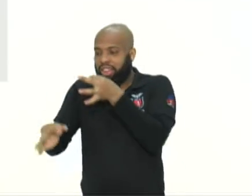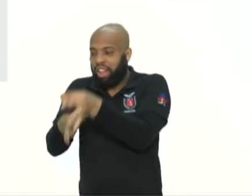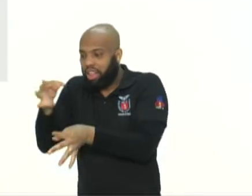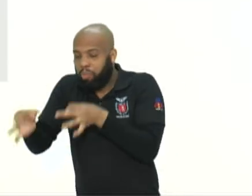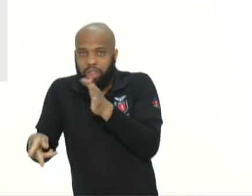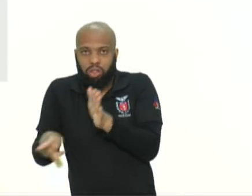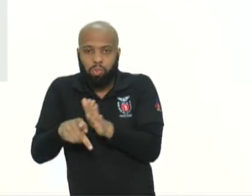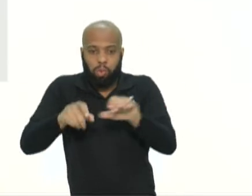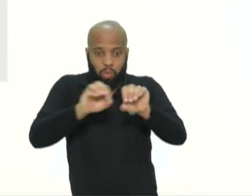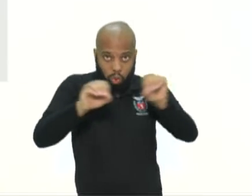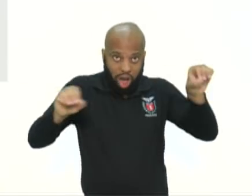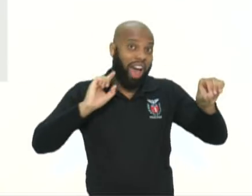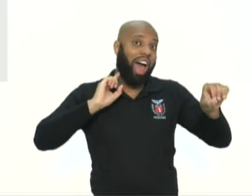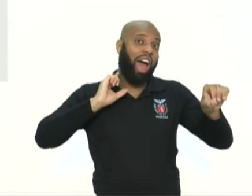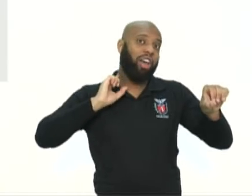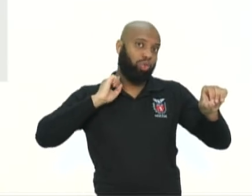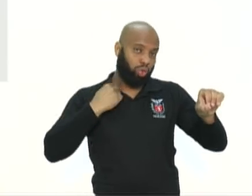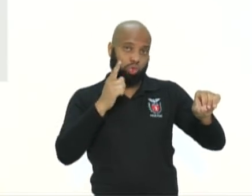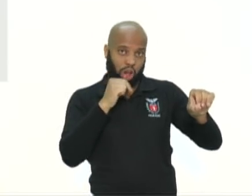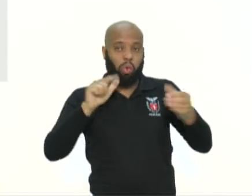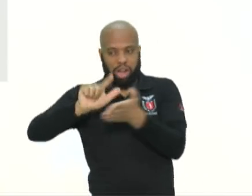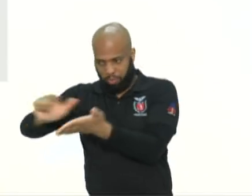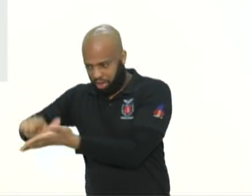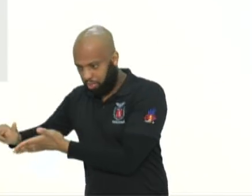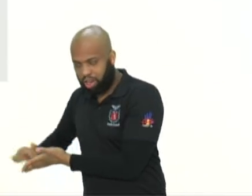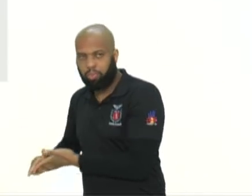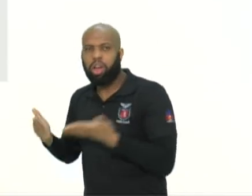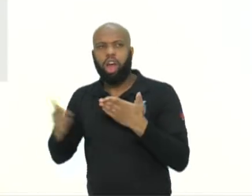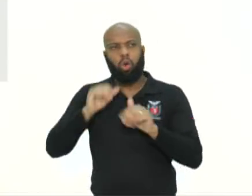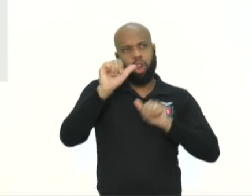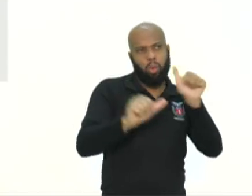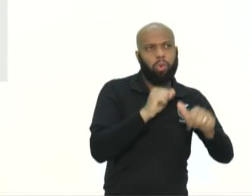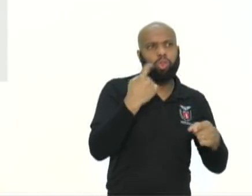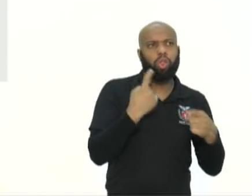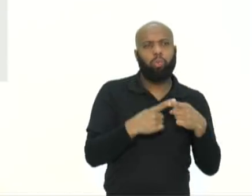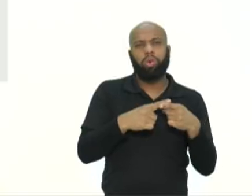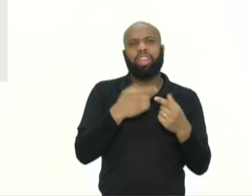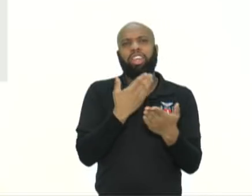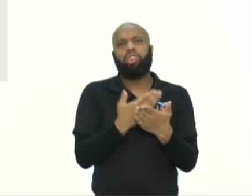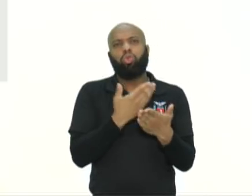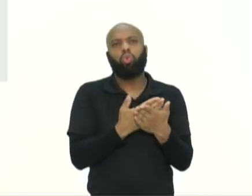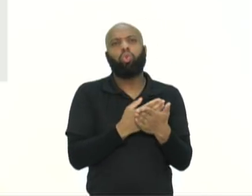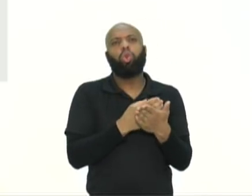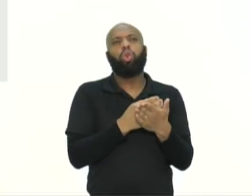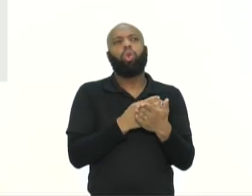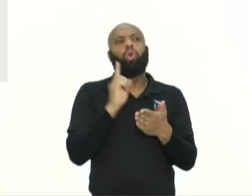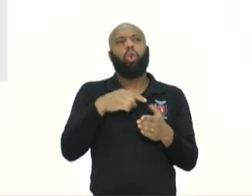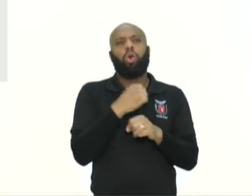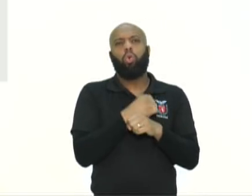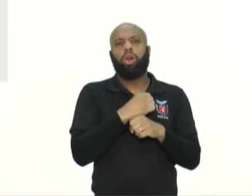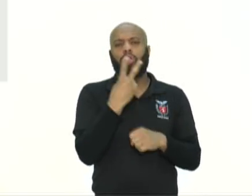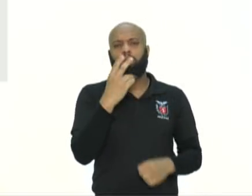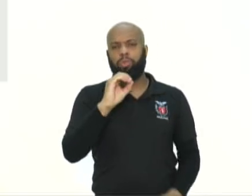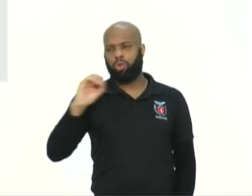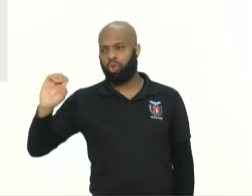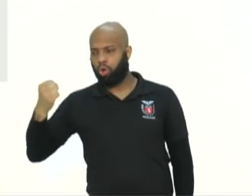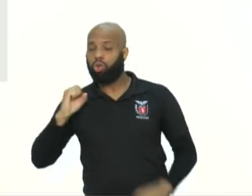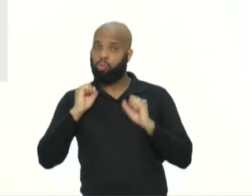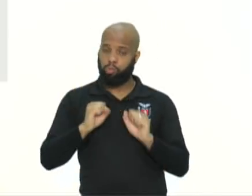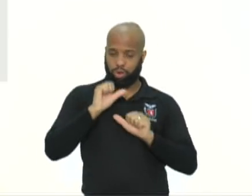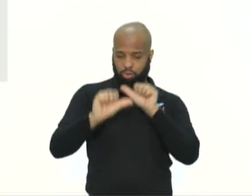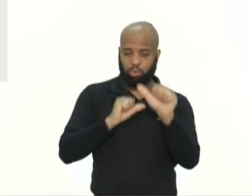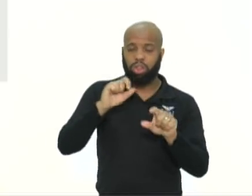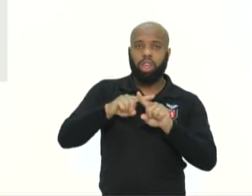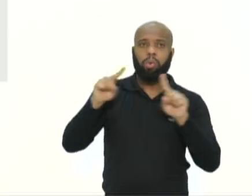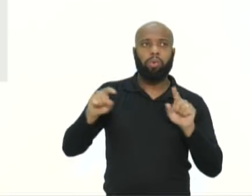de esgoto. Isso aqui pode ter se alterado um pouquinho, né, porque é um estudo do IBGE lá de 2008, então,